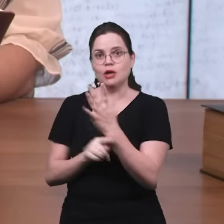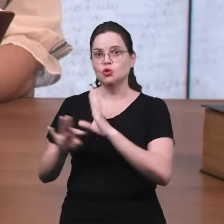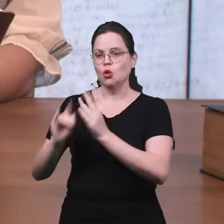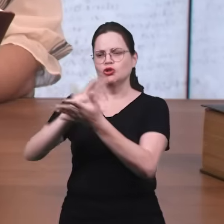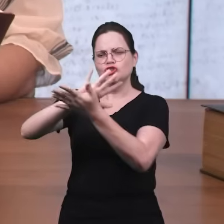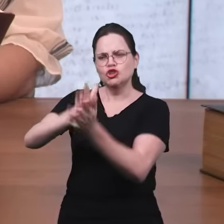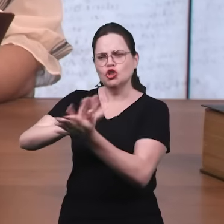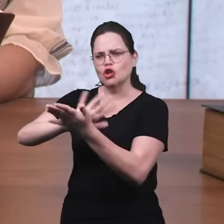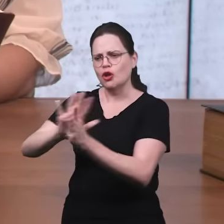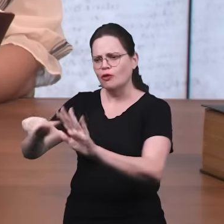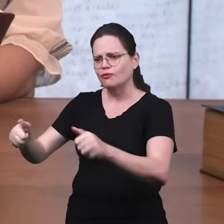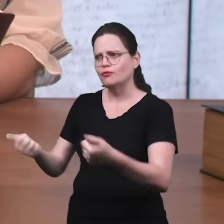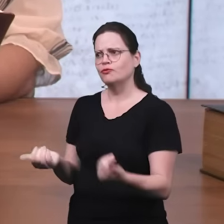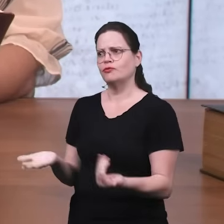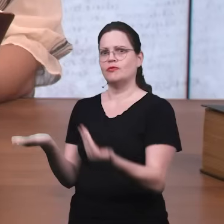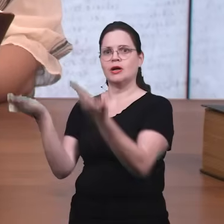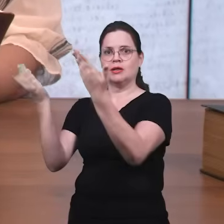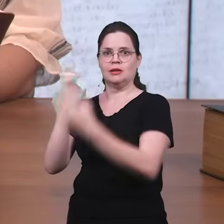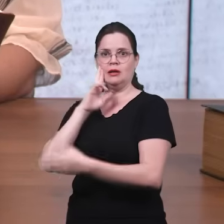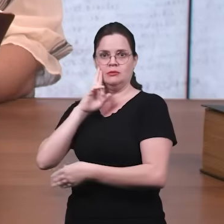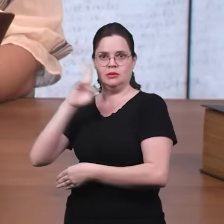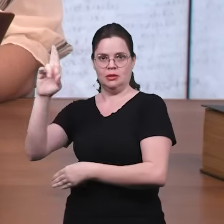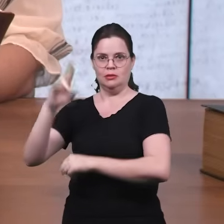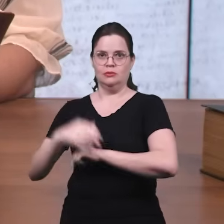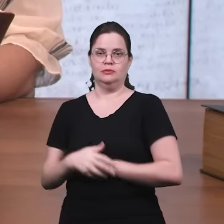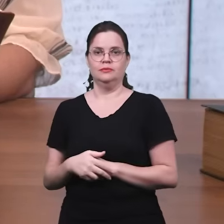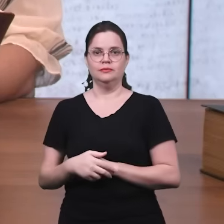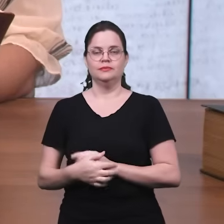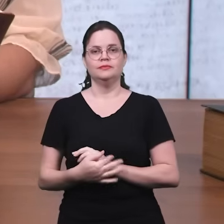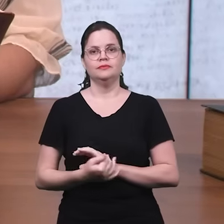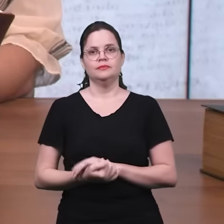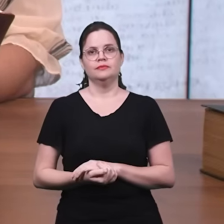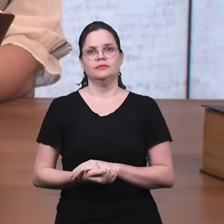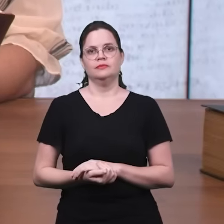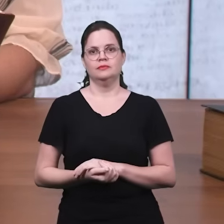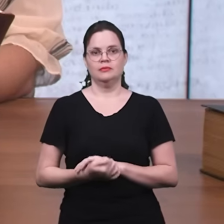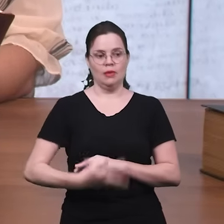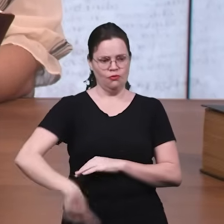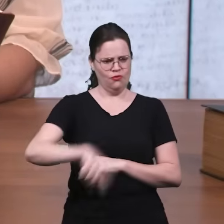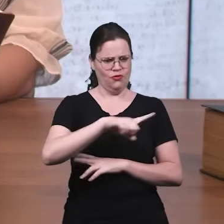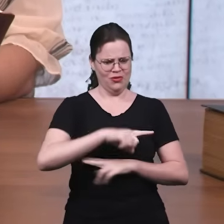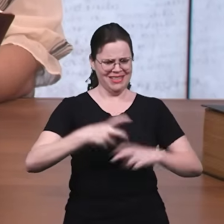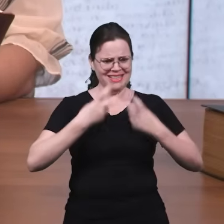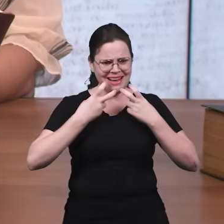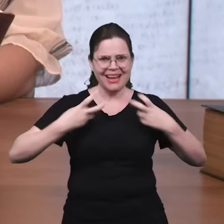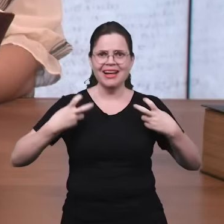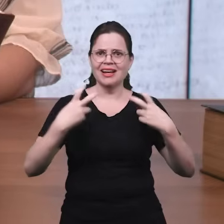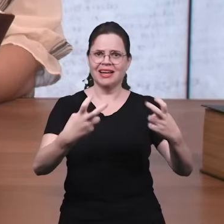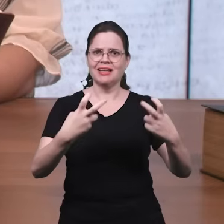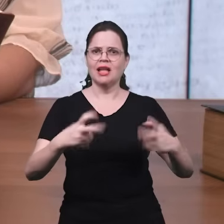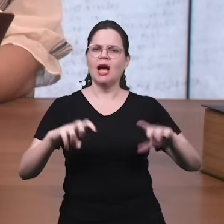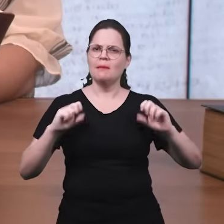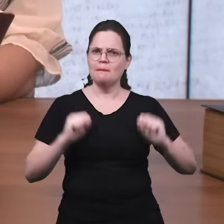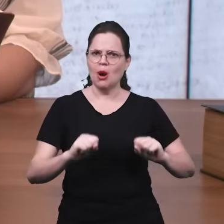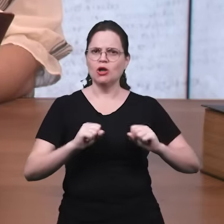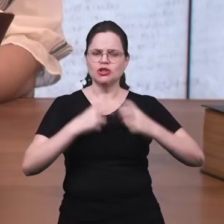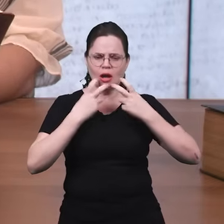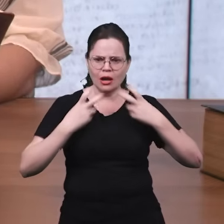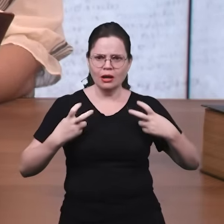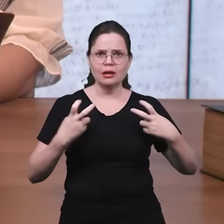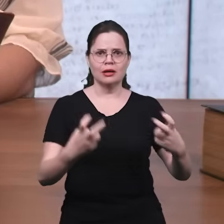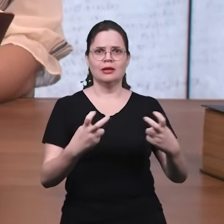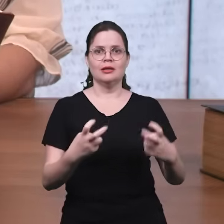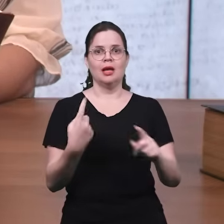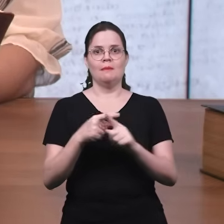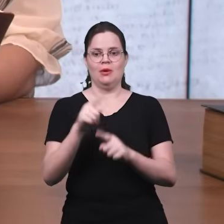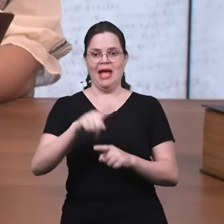ao Senhor, irão ao tesouro do Senhor. Gritai, pois, o povo, tocando os